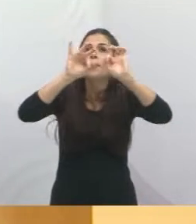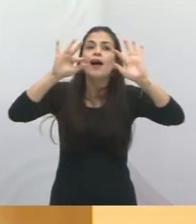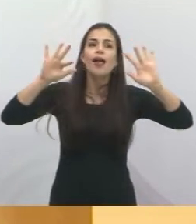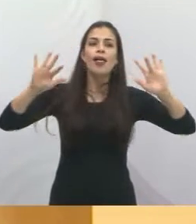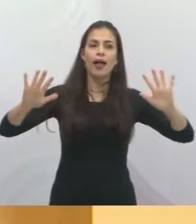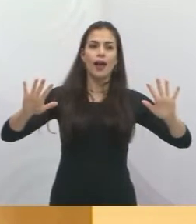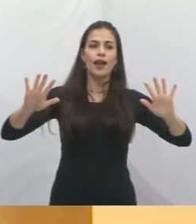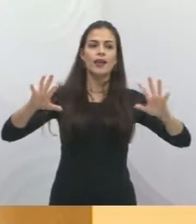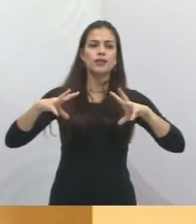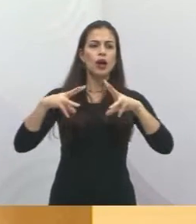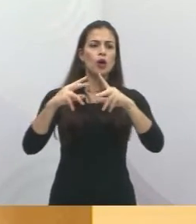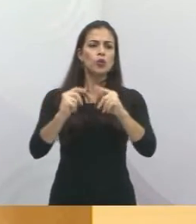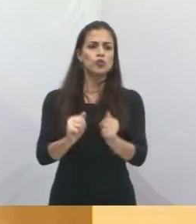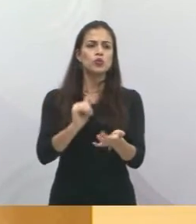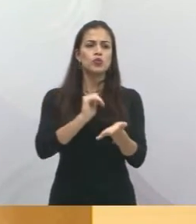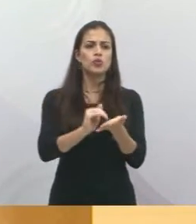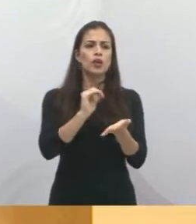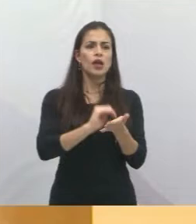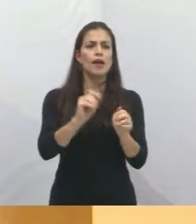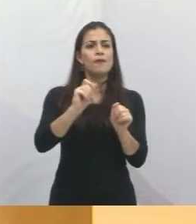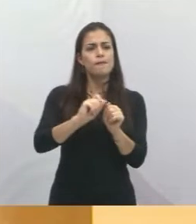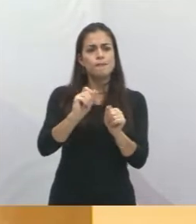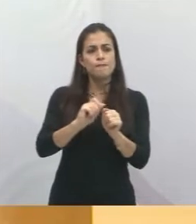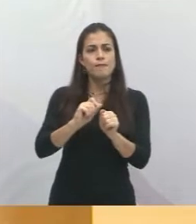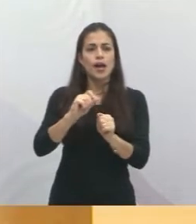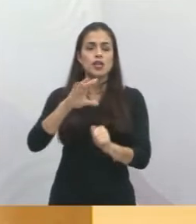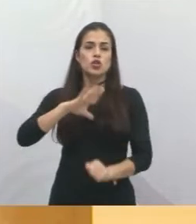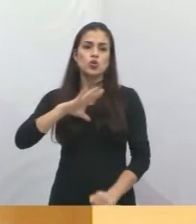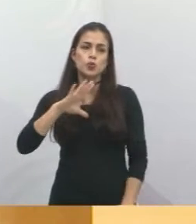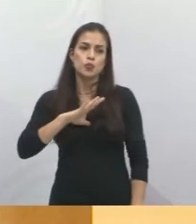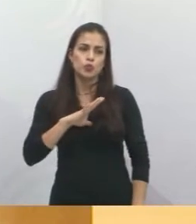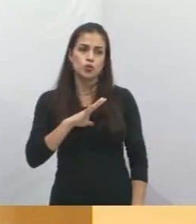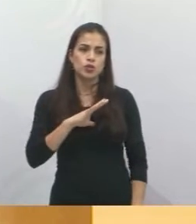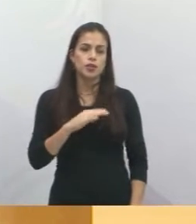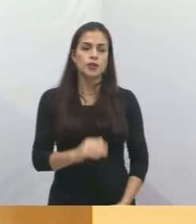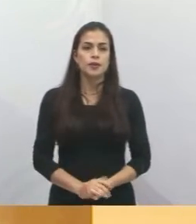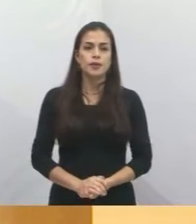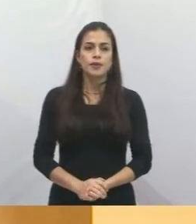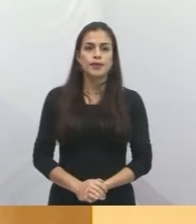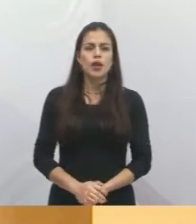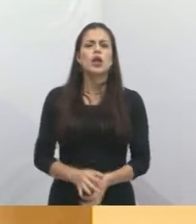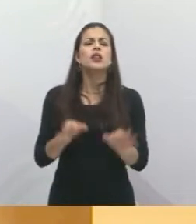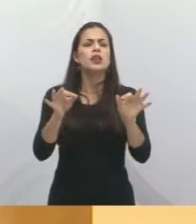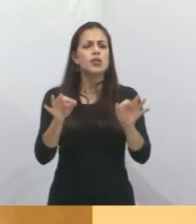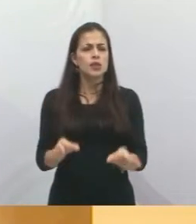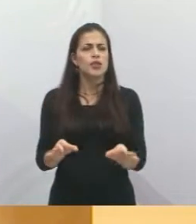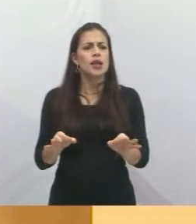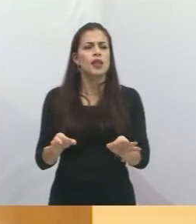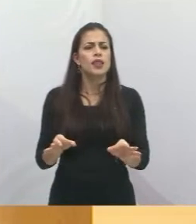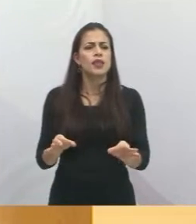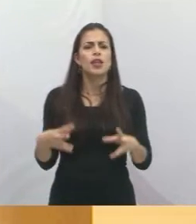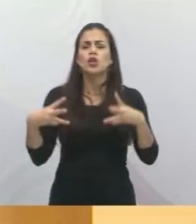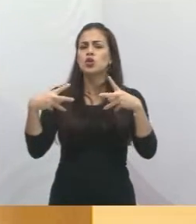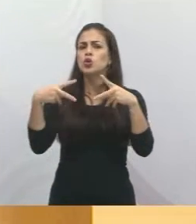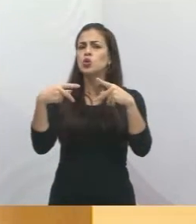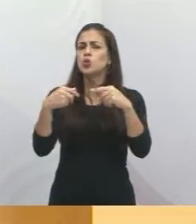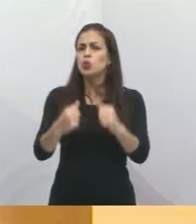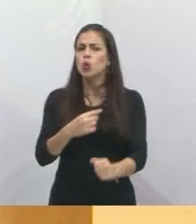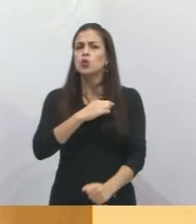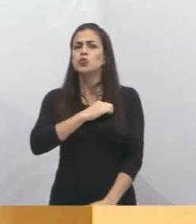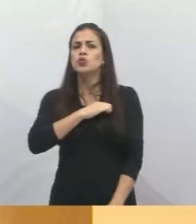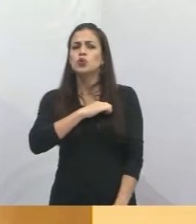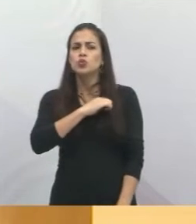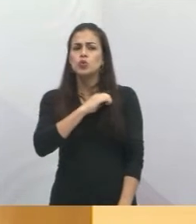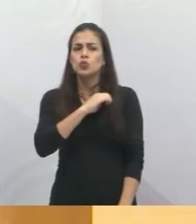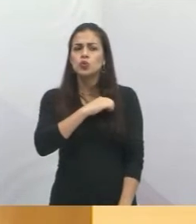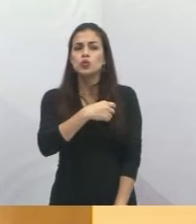a tudo o que a secretária vem fazendo em nosso município. Então, tenho certeza que, em breve, todos os uniformes já estarão na